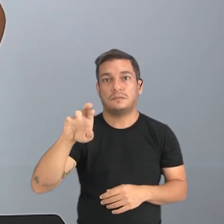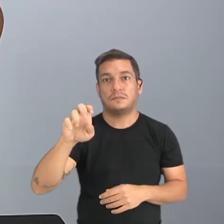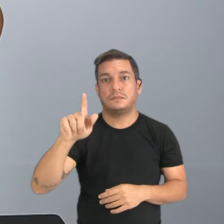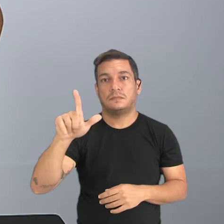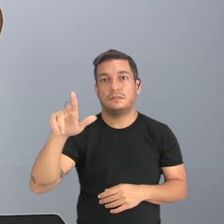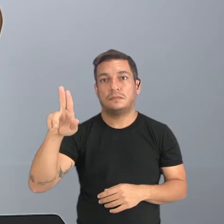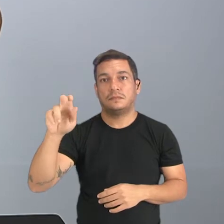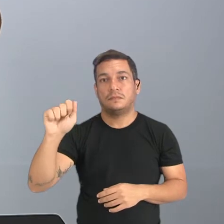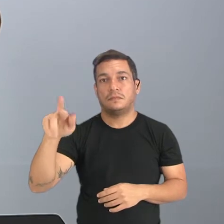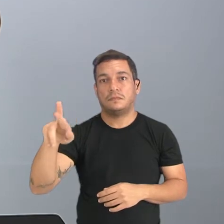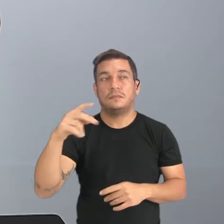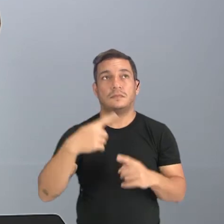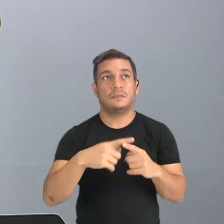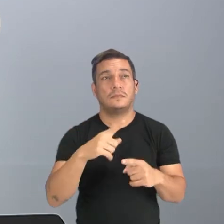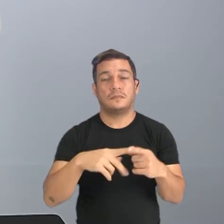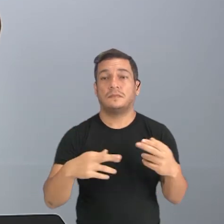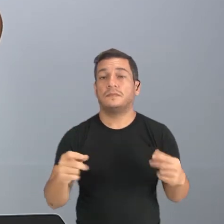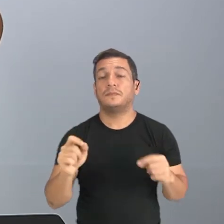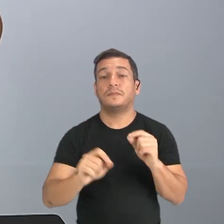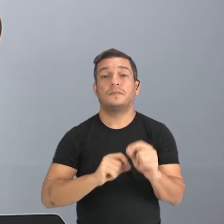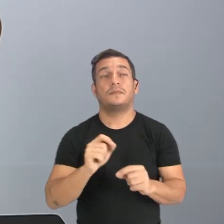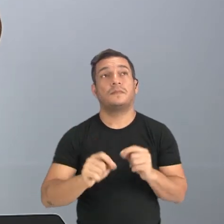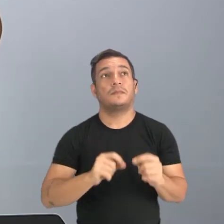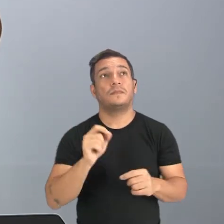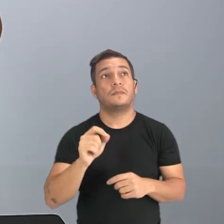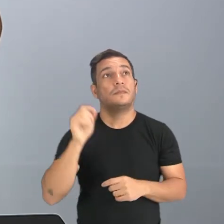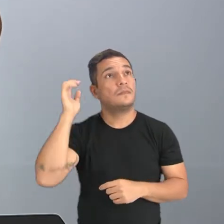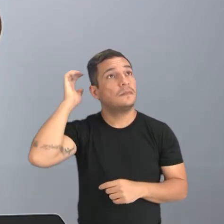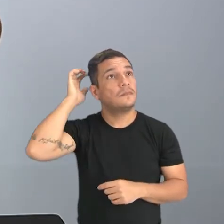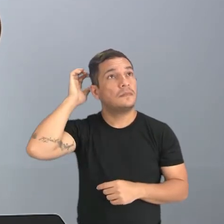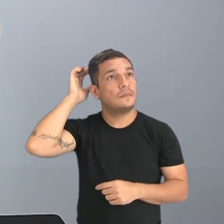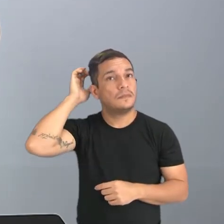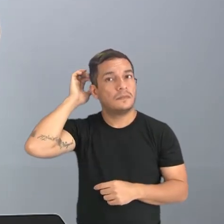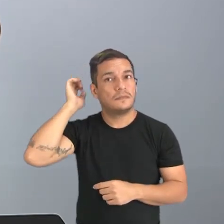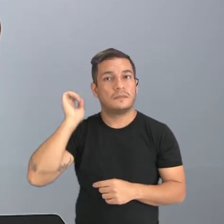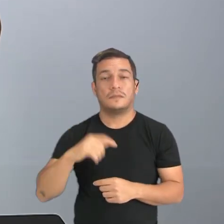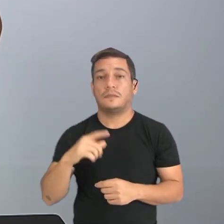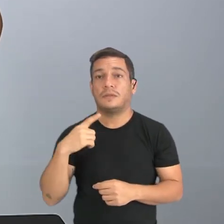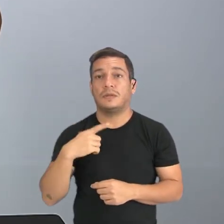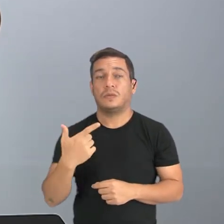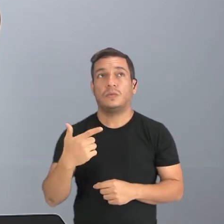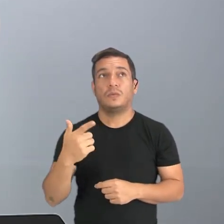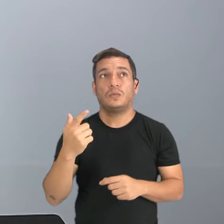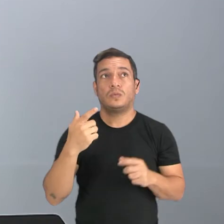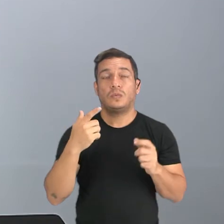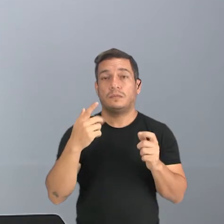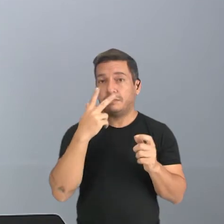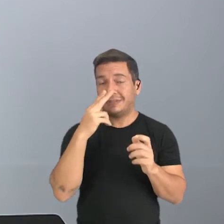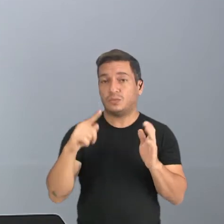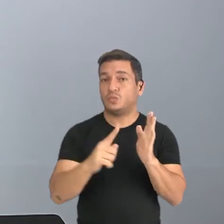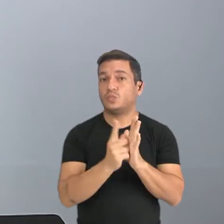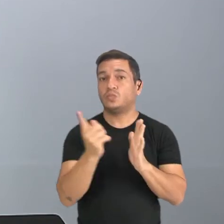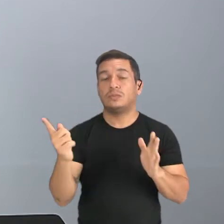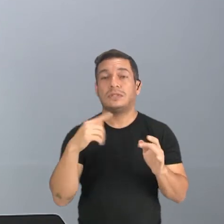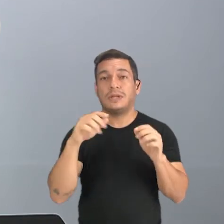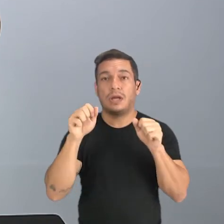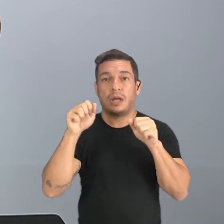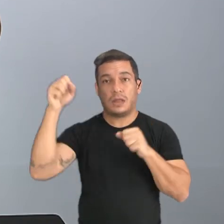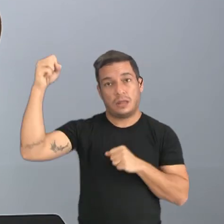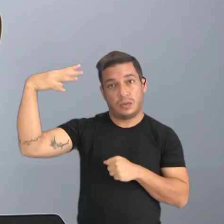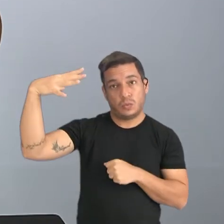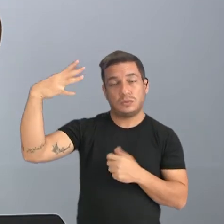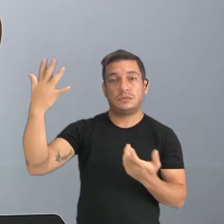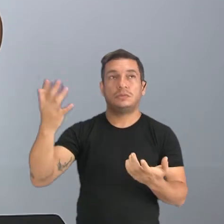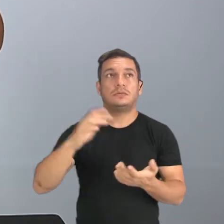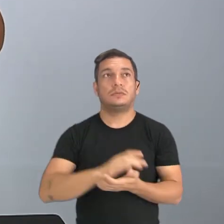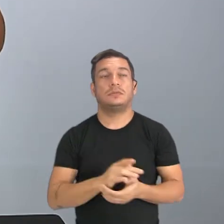um objeto que um objeto que não transmite, que não reflete a luz. Além disso,